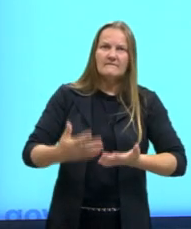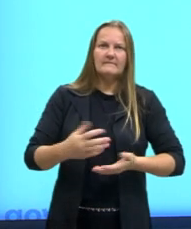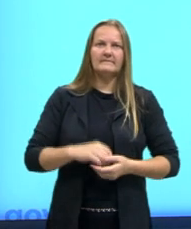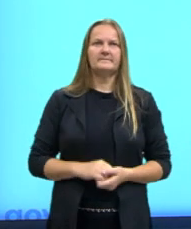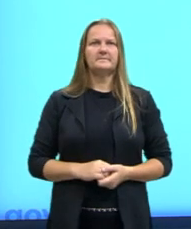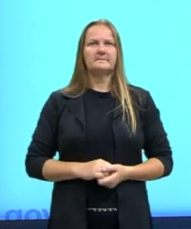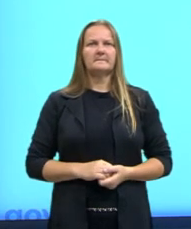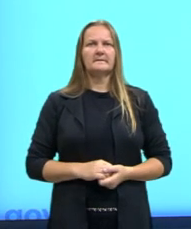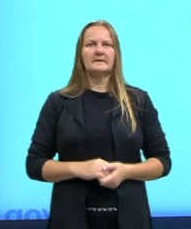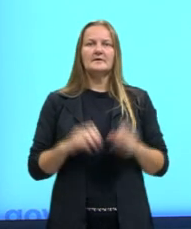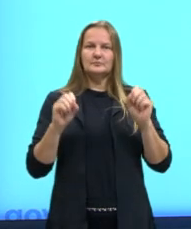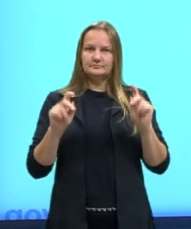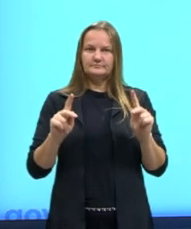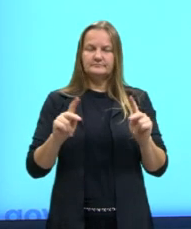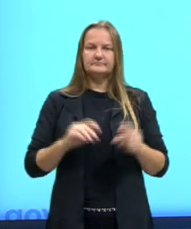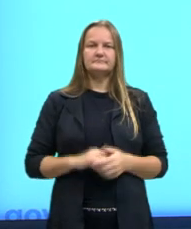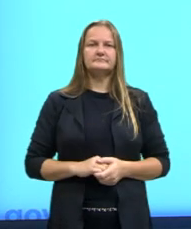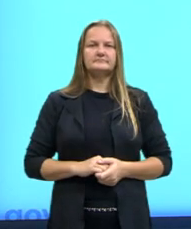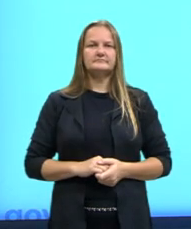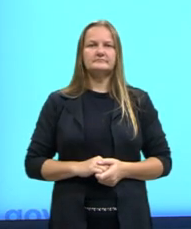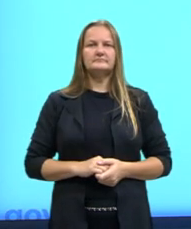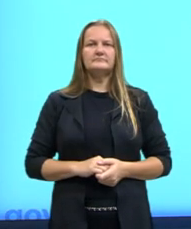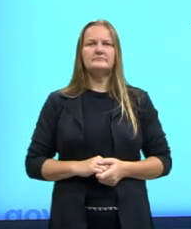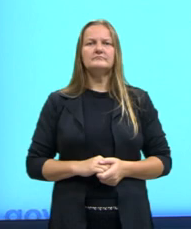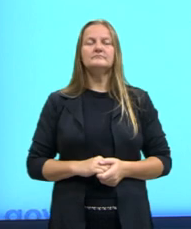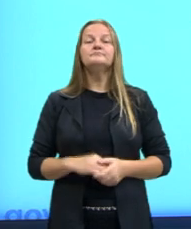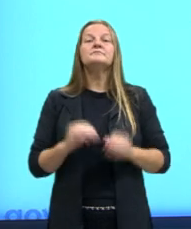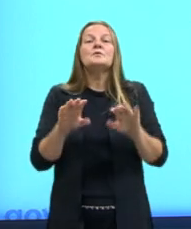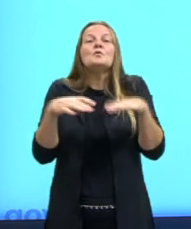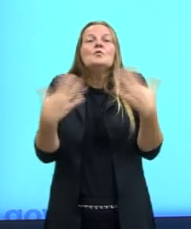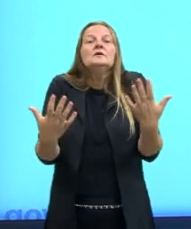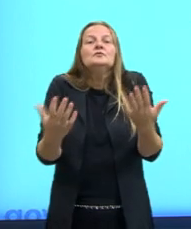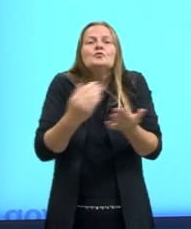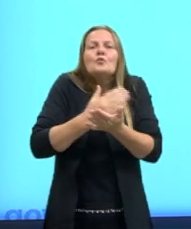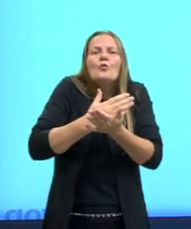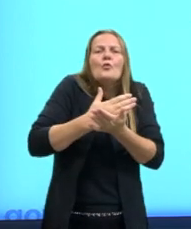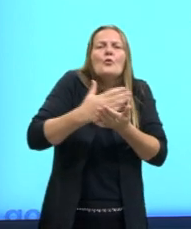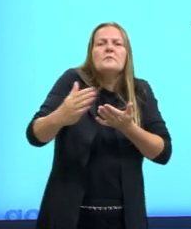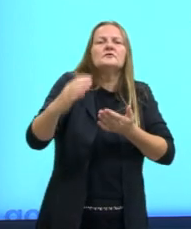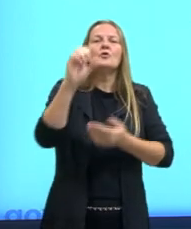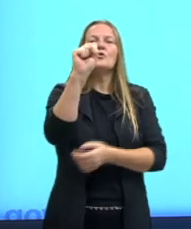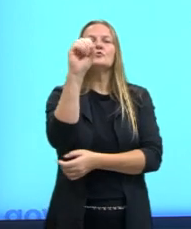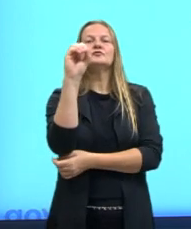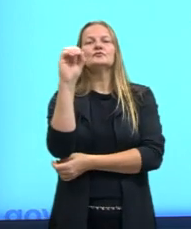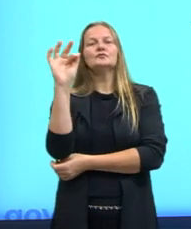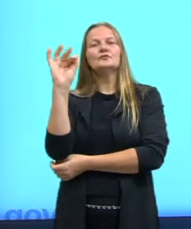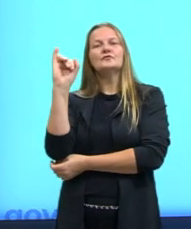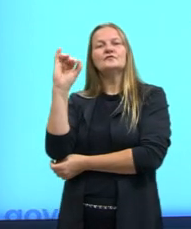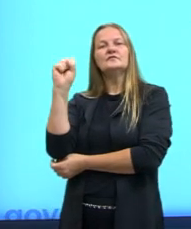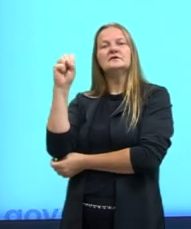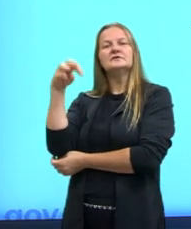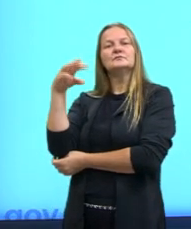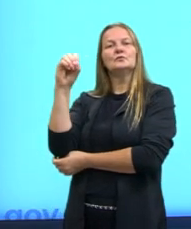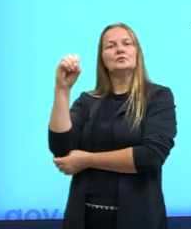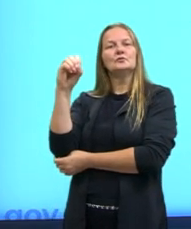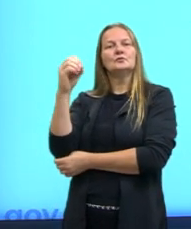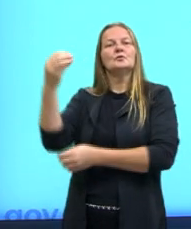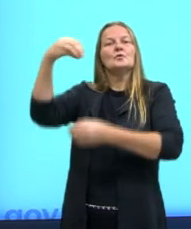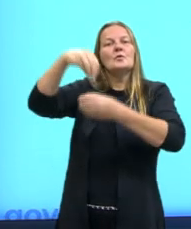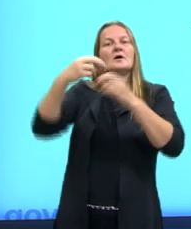Ok quando surgem os surfistas o contexto histórico do sufismo na